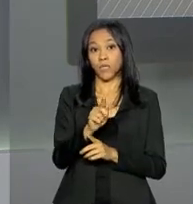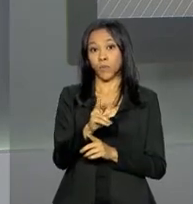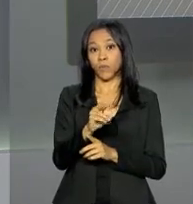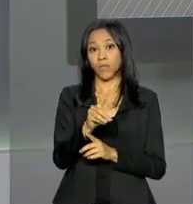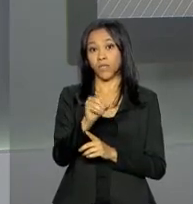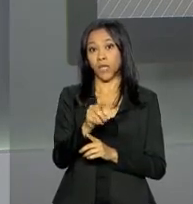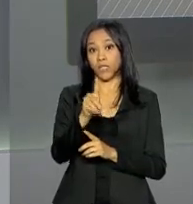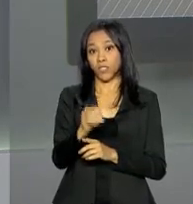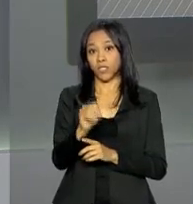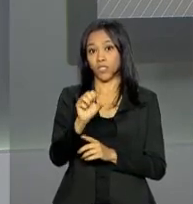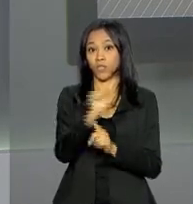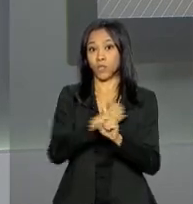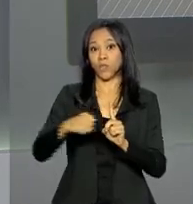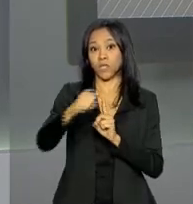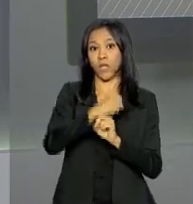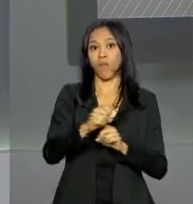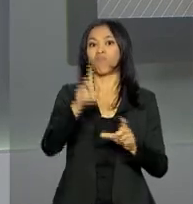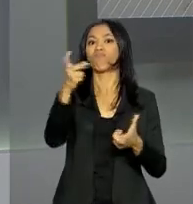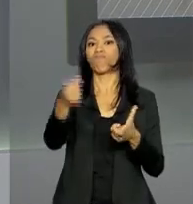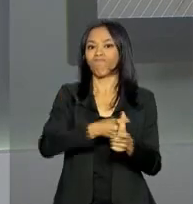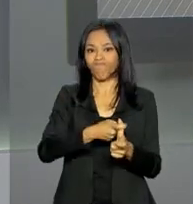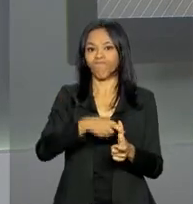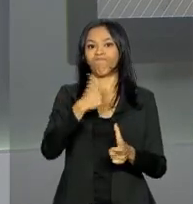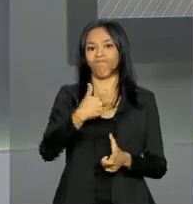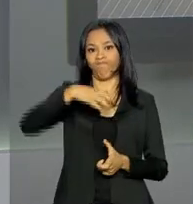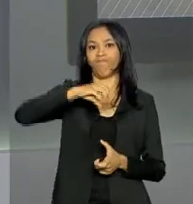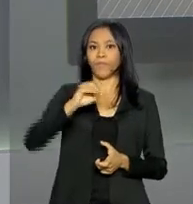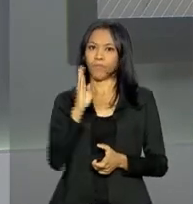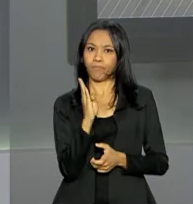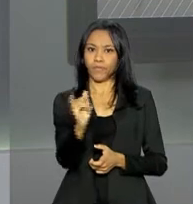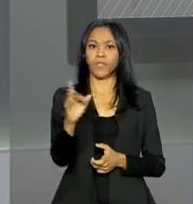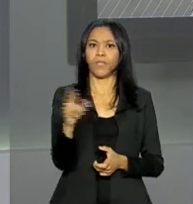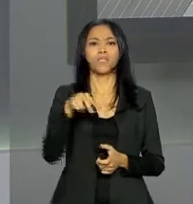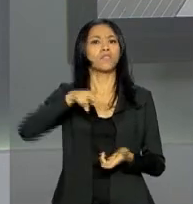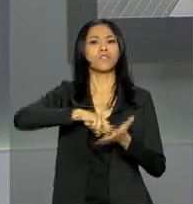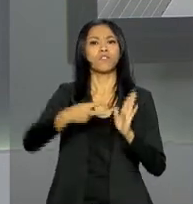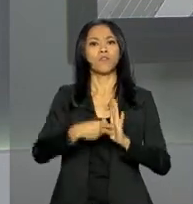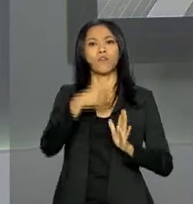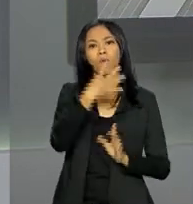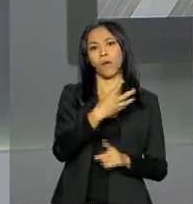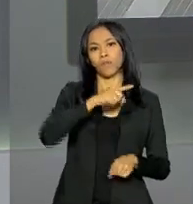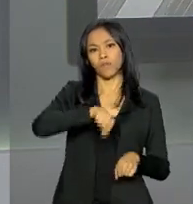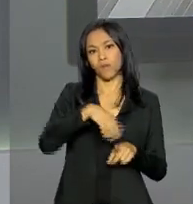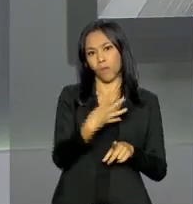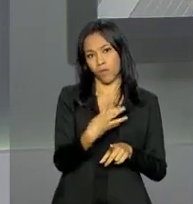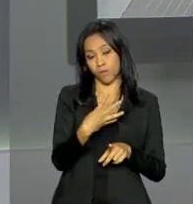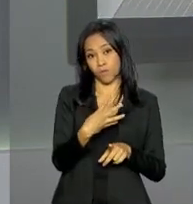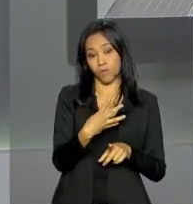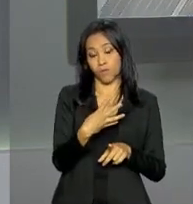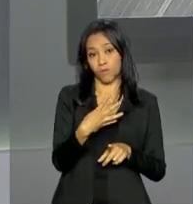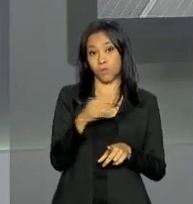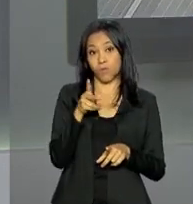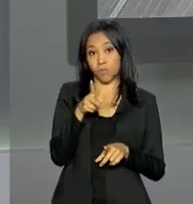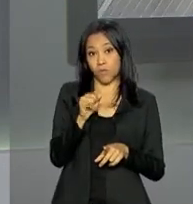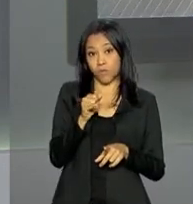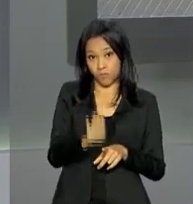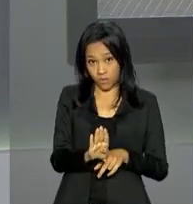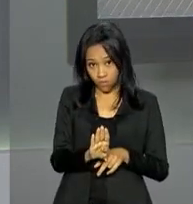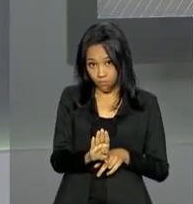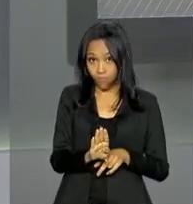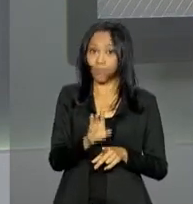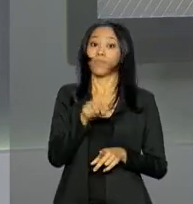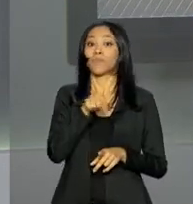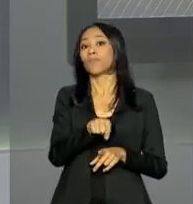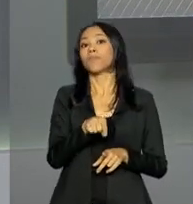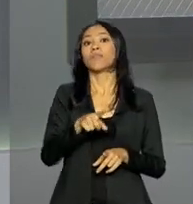de mais de 290 bilhões de reais o que representa 4,4 por cento do pib o produto interno bruto que é a soma